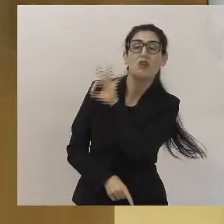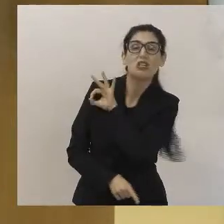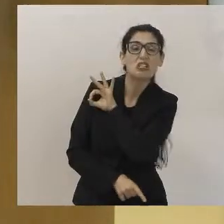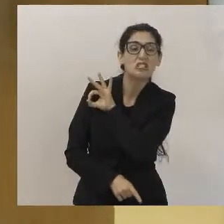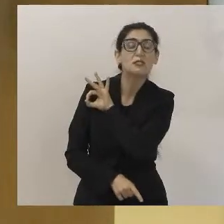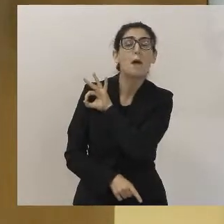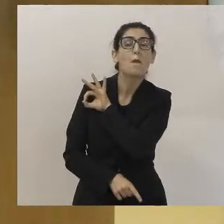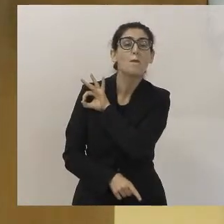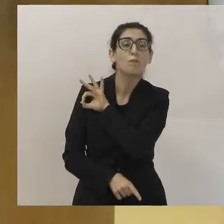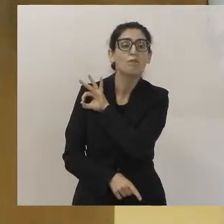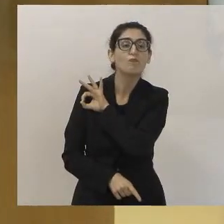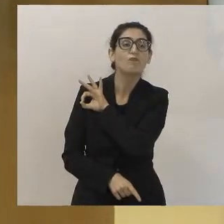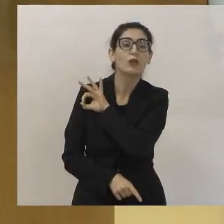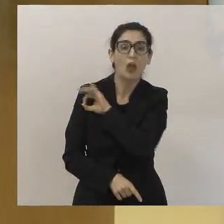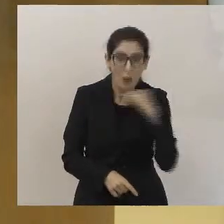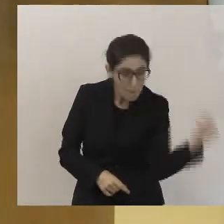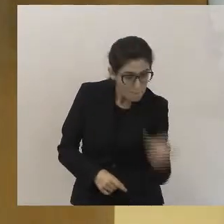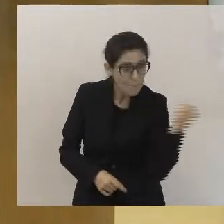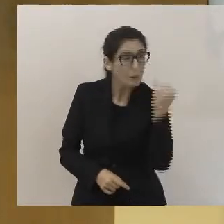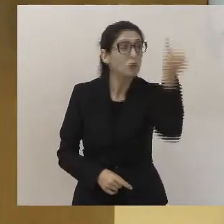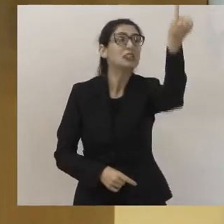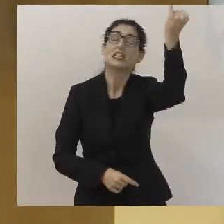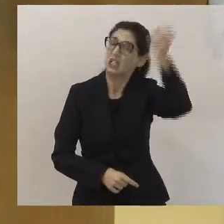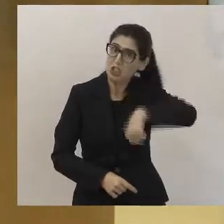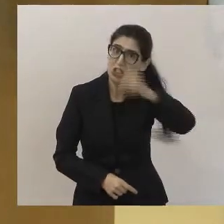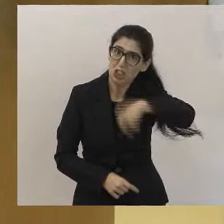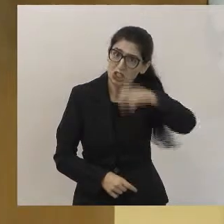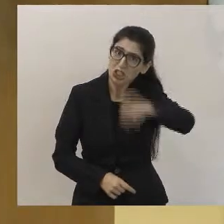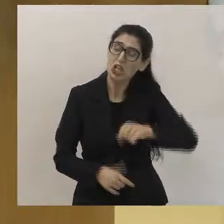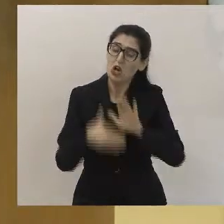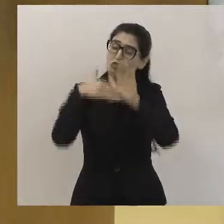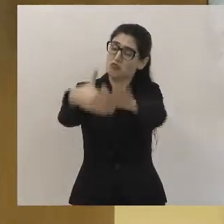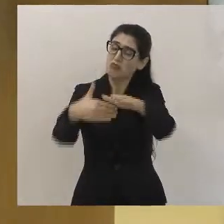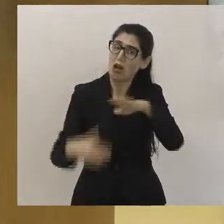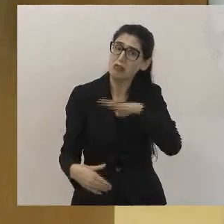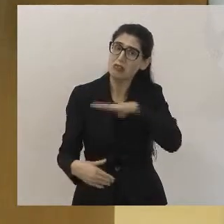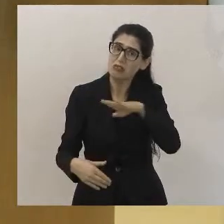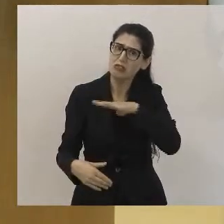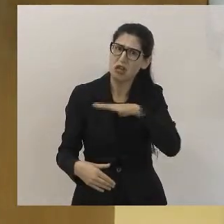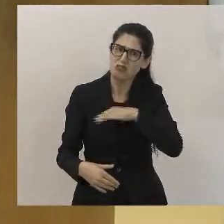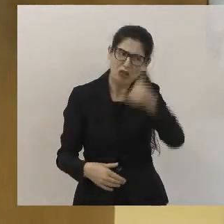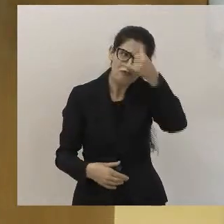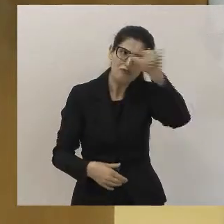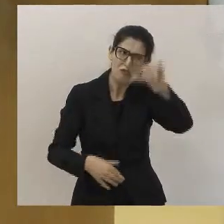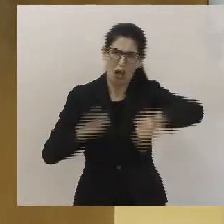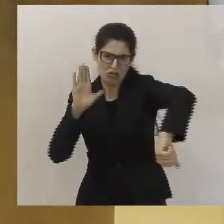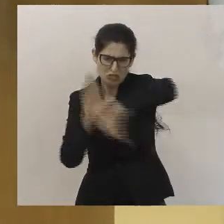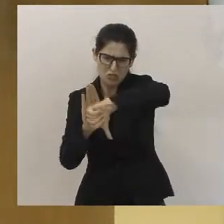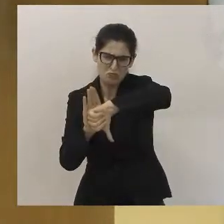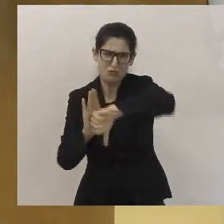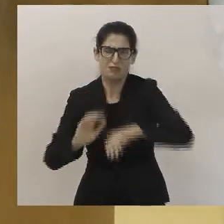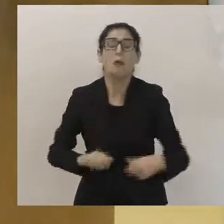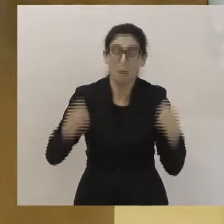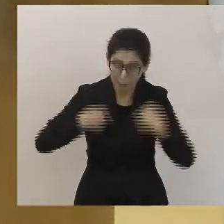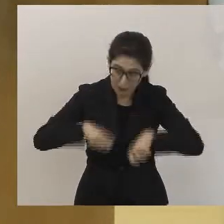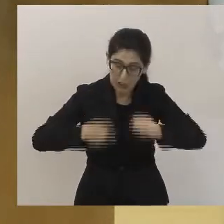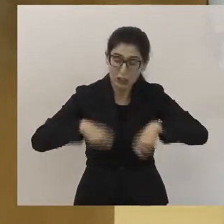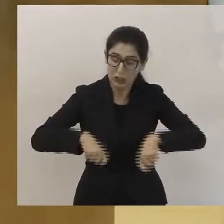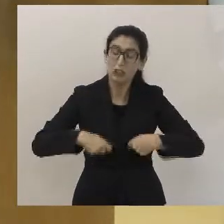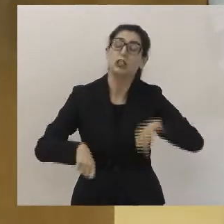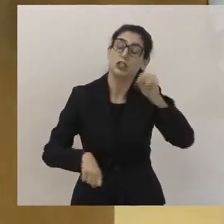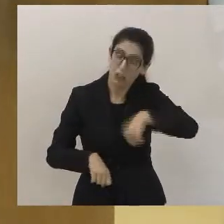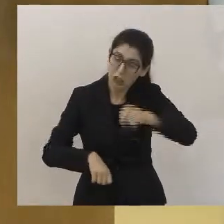ela é uma ferramenta maravilhosa para nossa cidade precisa receber a estrutura precisa